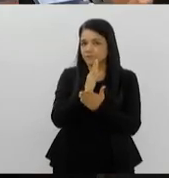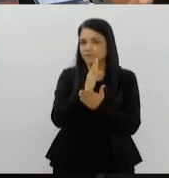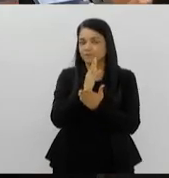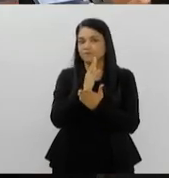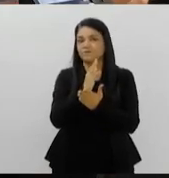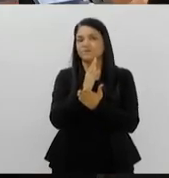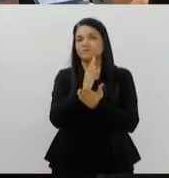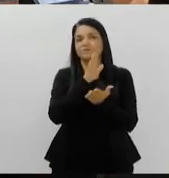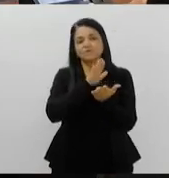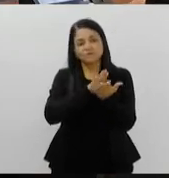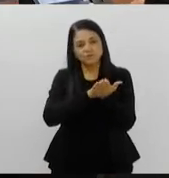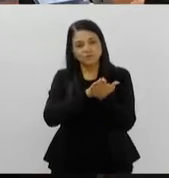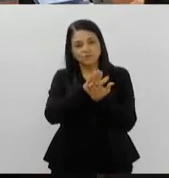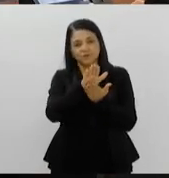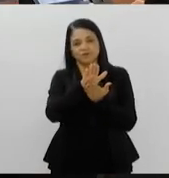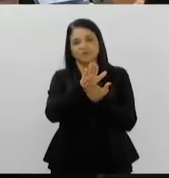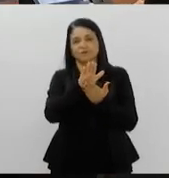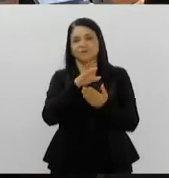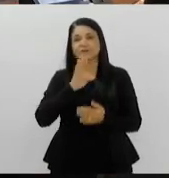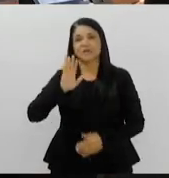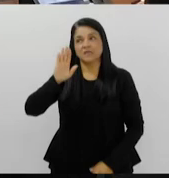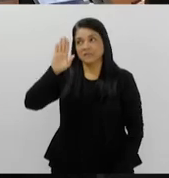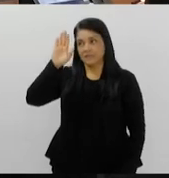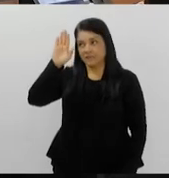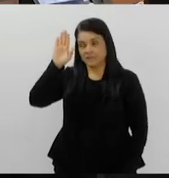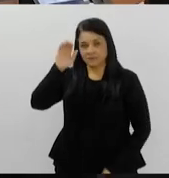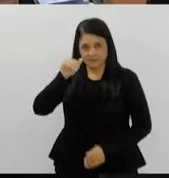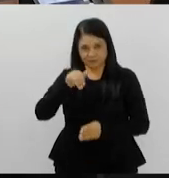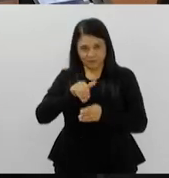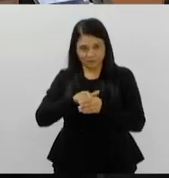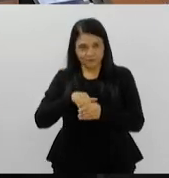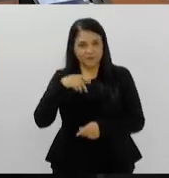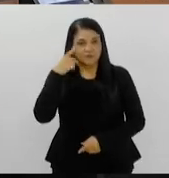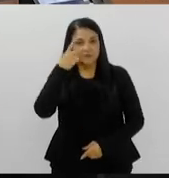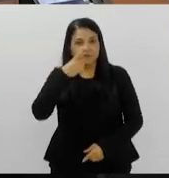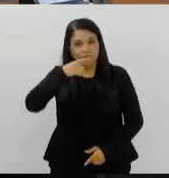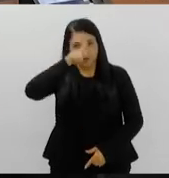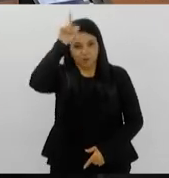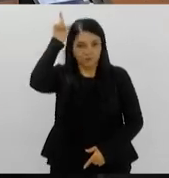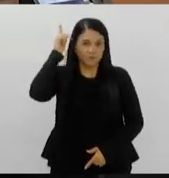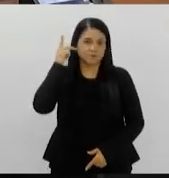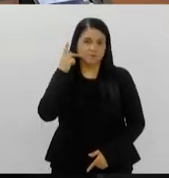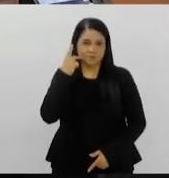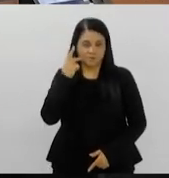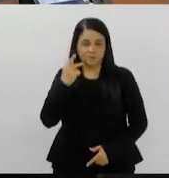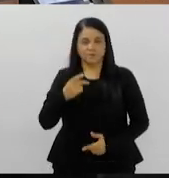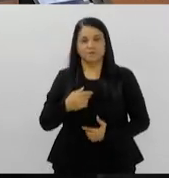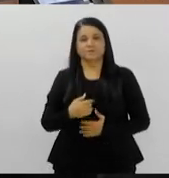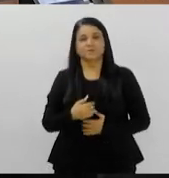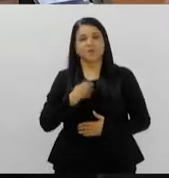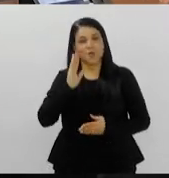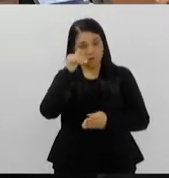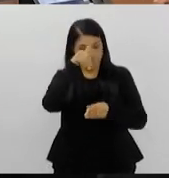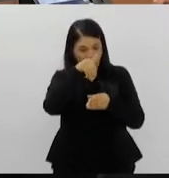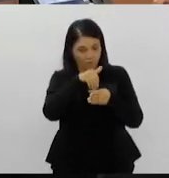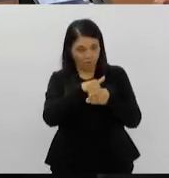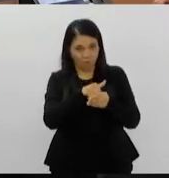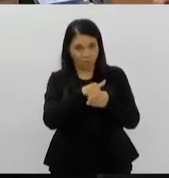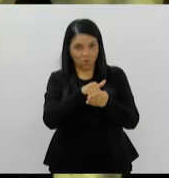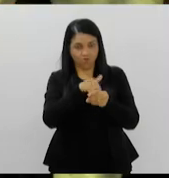vai a promulgação. Declaração de voto. Deputado Luiz Paulo, por favor. Eu estou votando